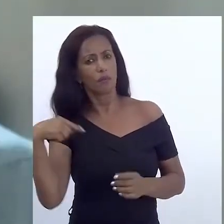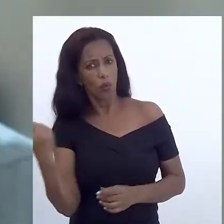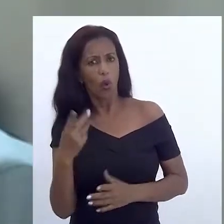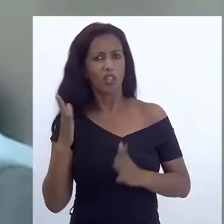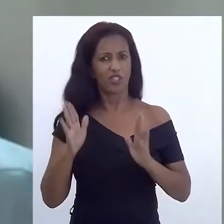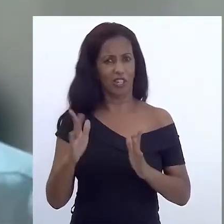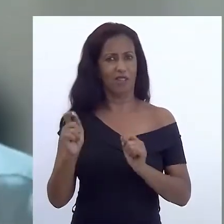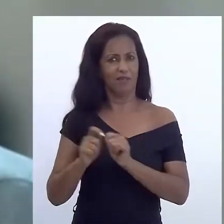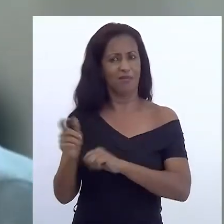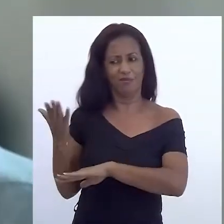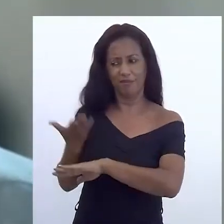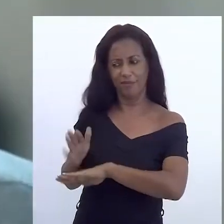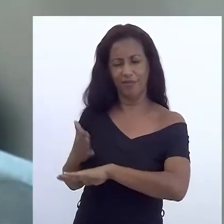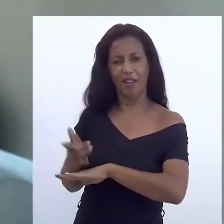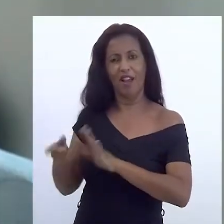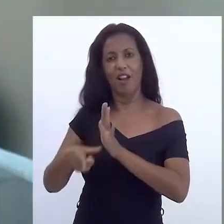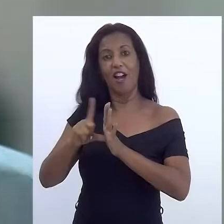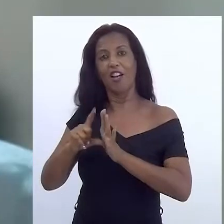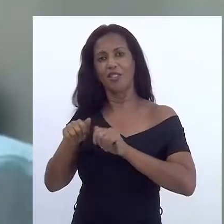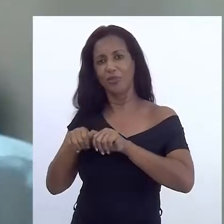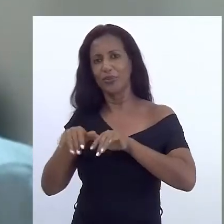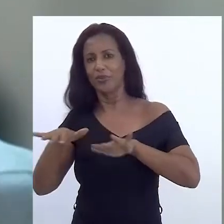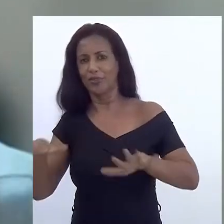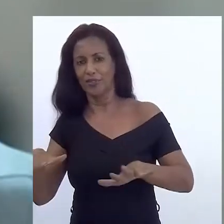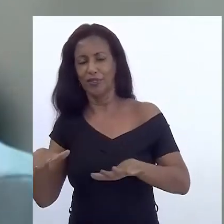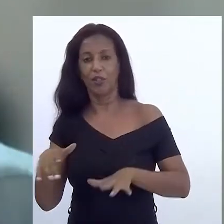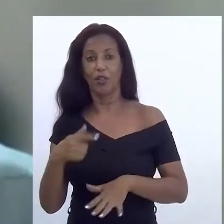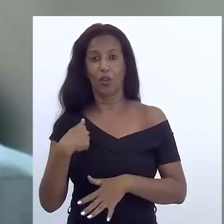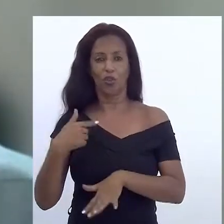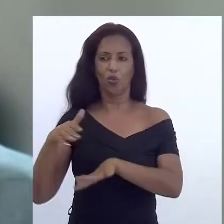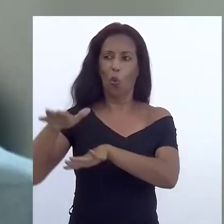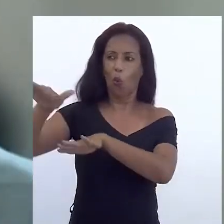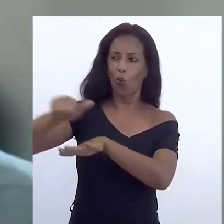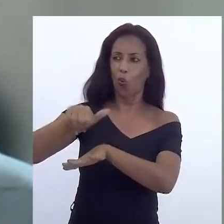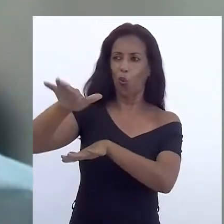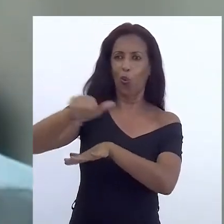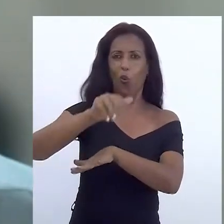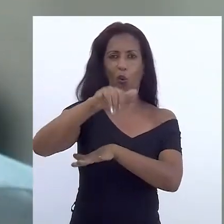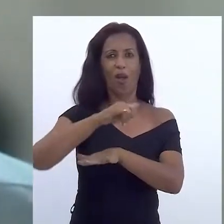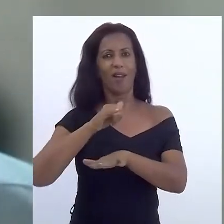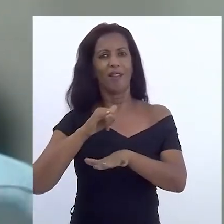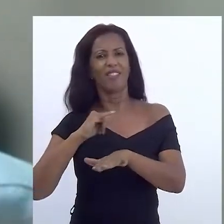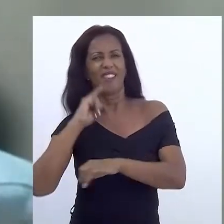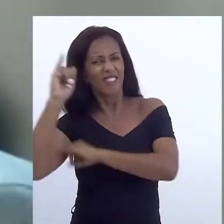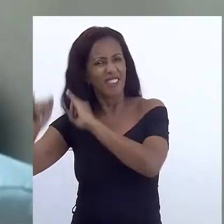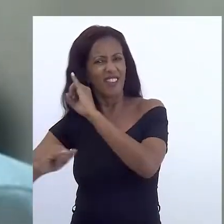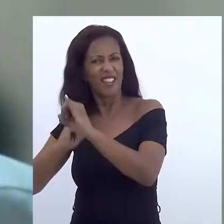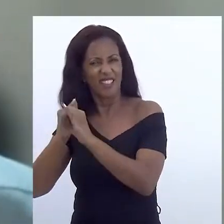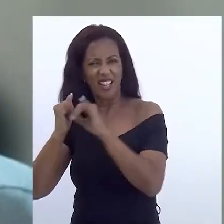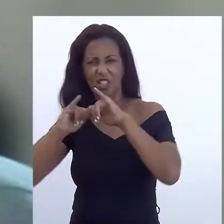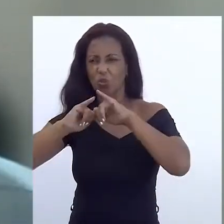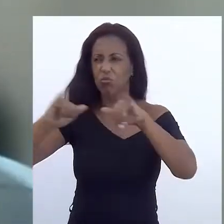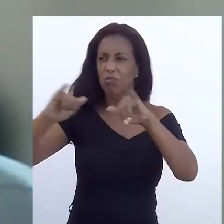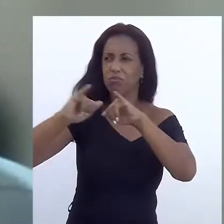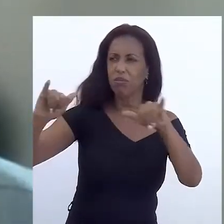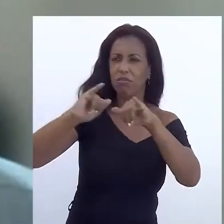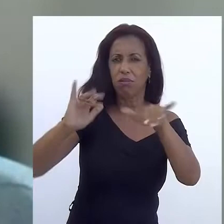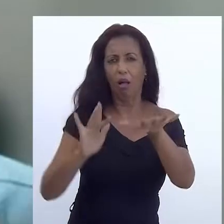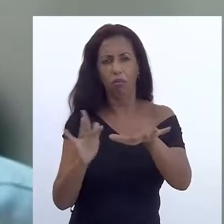antes de iniciar a pandemia. Então, nós fizemos uma chamada pública, assim, na internet, divulgamos, sempre divulgando nas redes sociais,